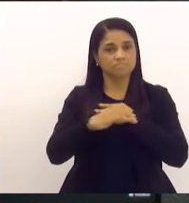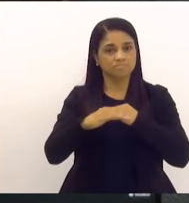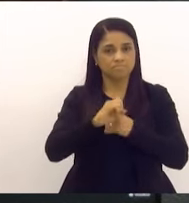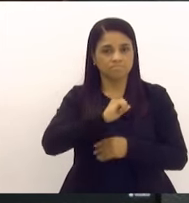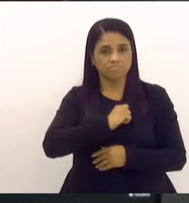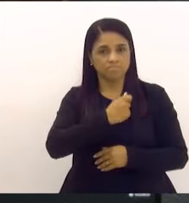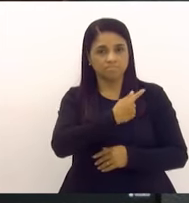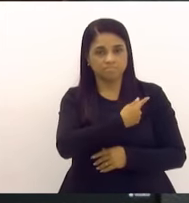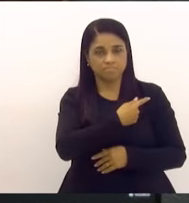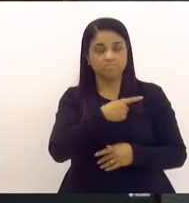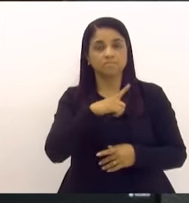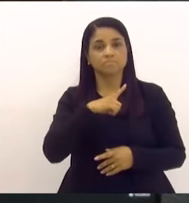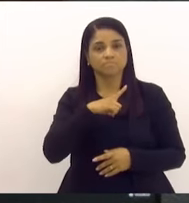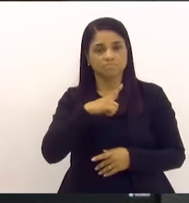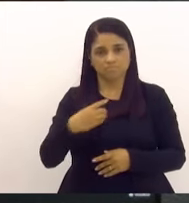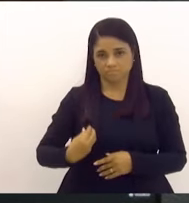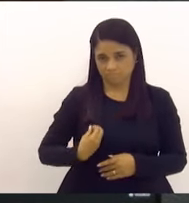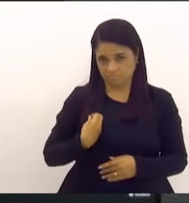Gonçalo